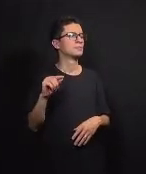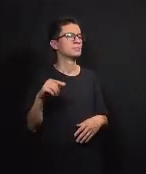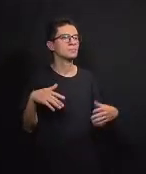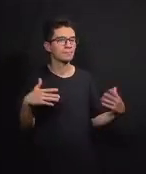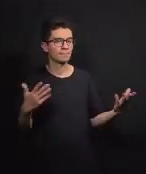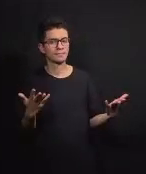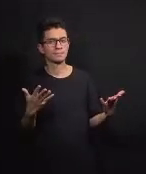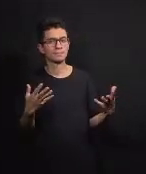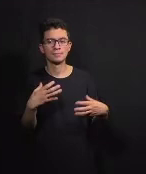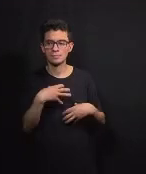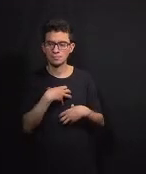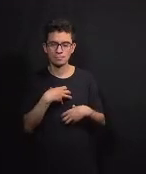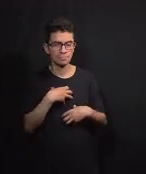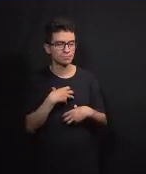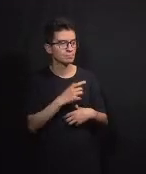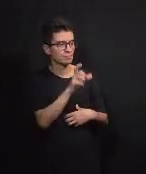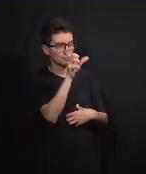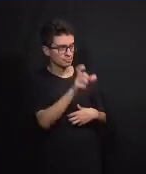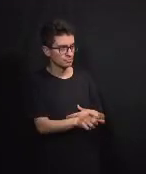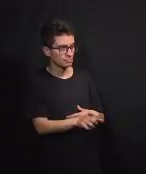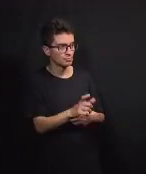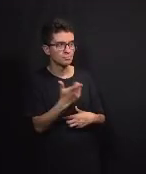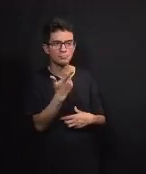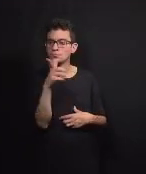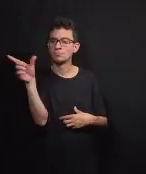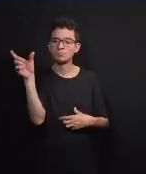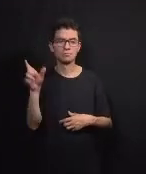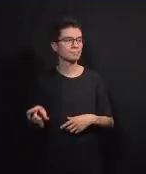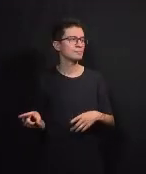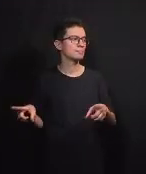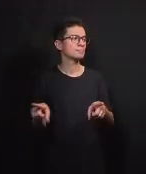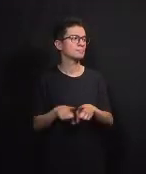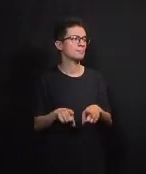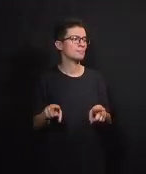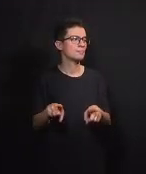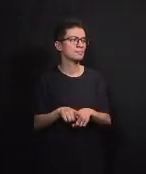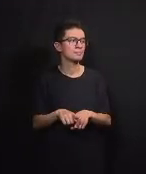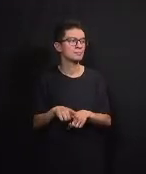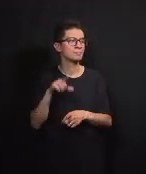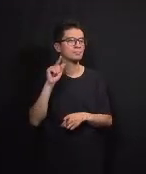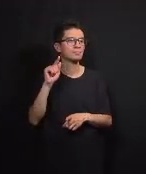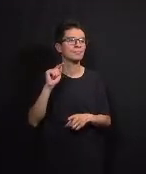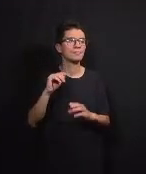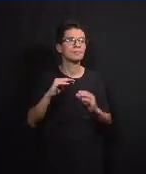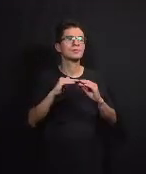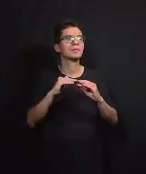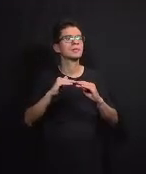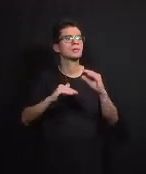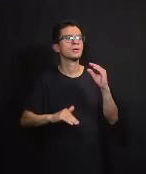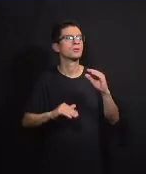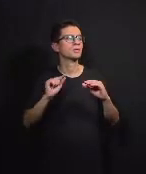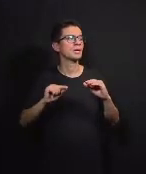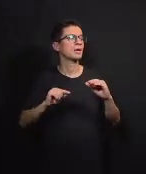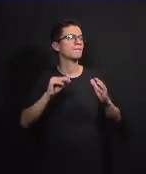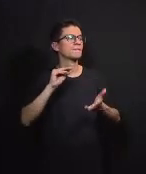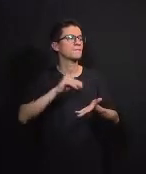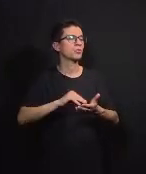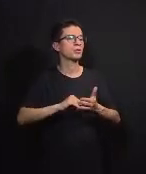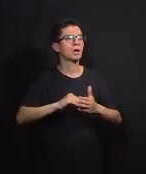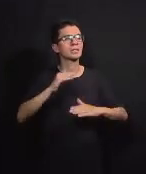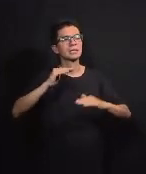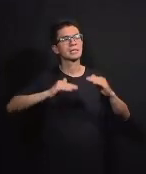de um modo ou de outro, países de menor desigualdade social. Eu não estou